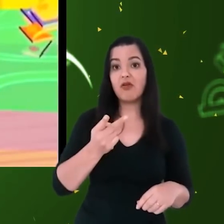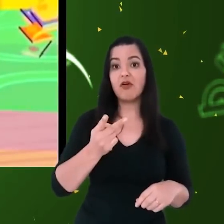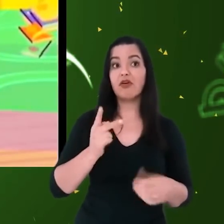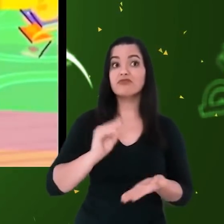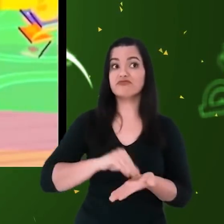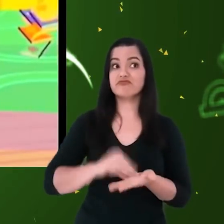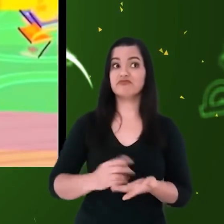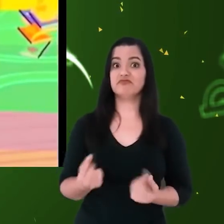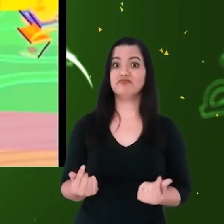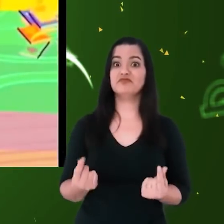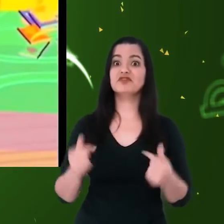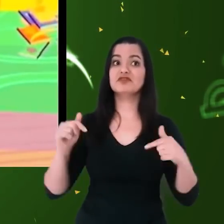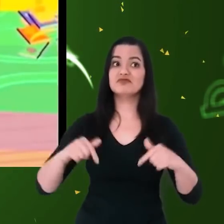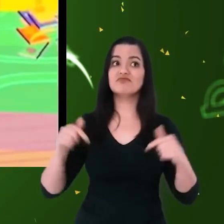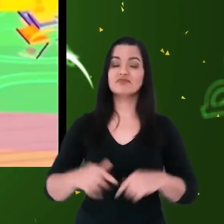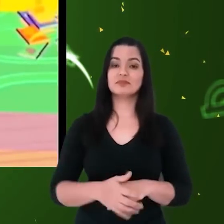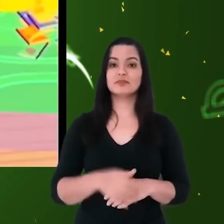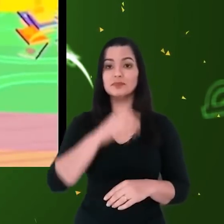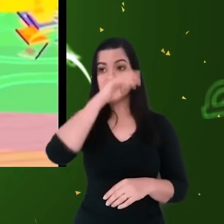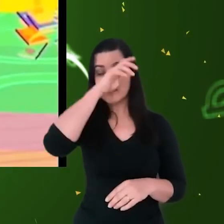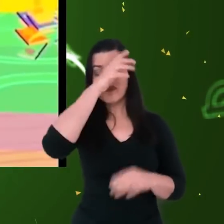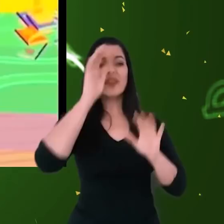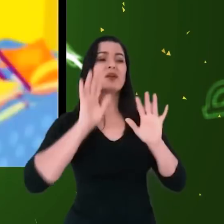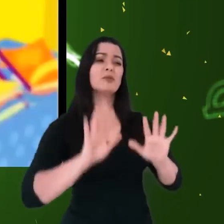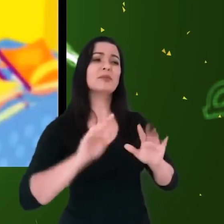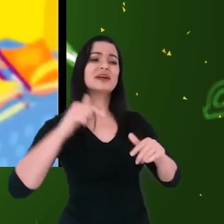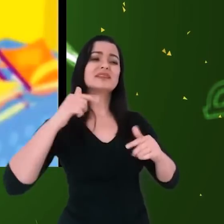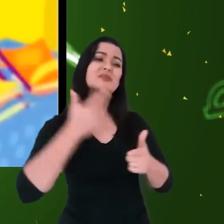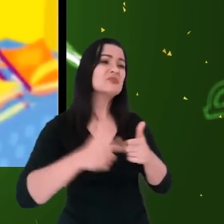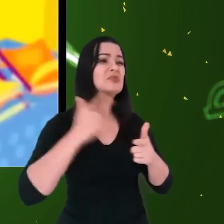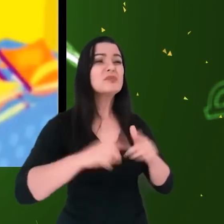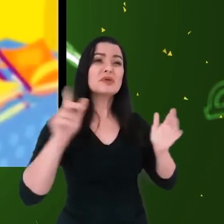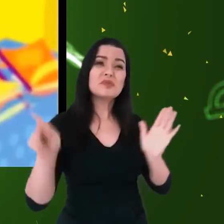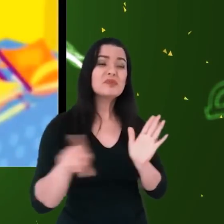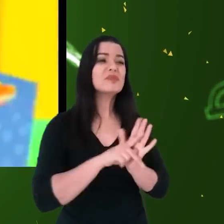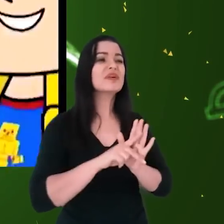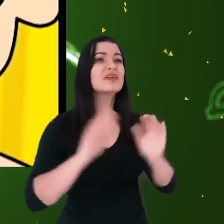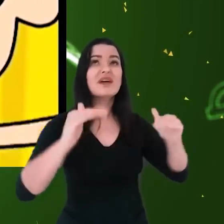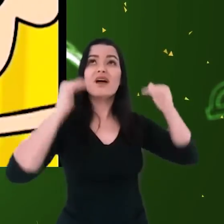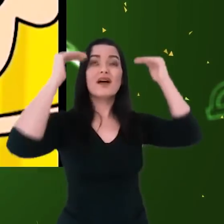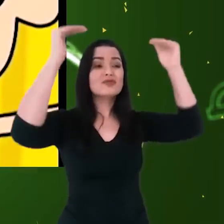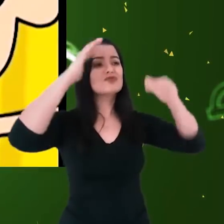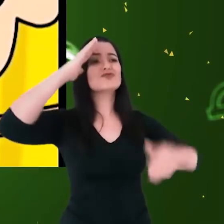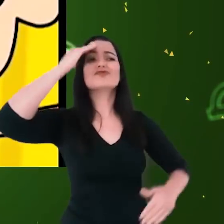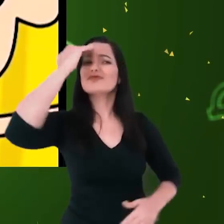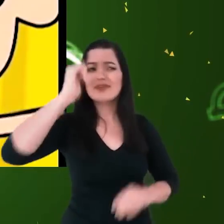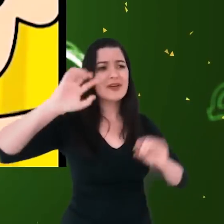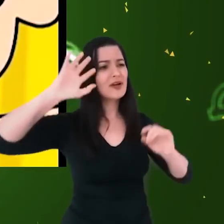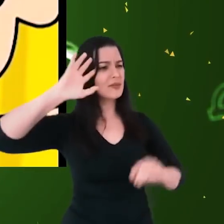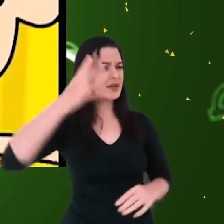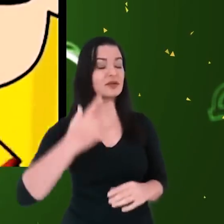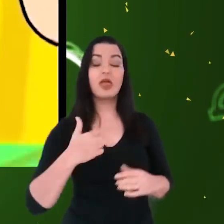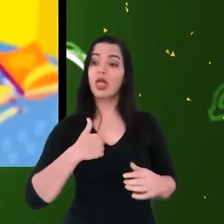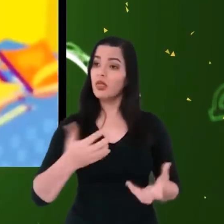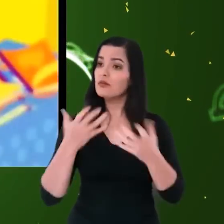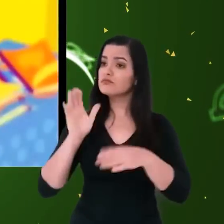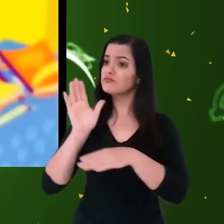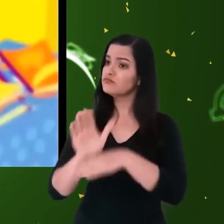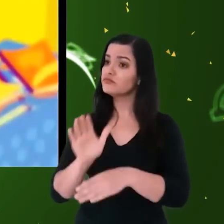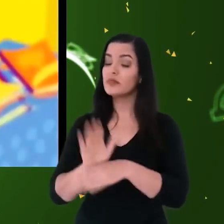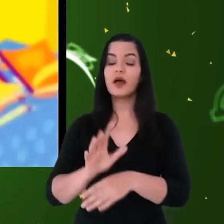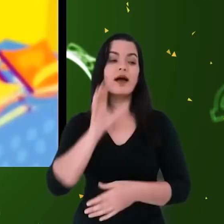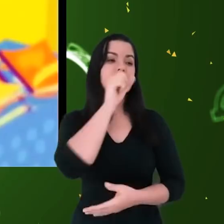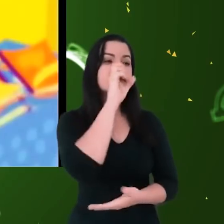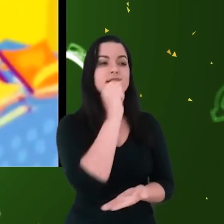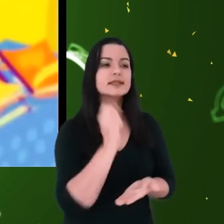sem dinheiro. Mas, Guto, isso é problema de adulto. O papai e a mamãe sabem resolver. Mas eu posso ajudar, ué. Num sábado